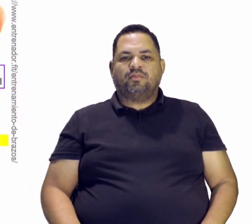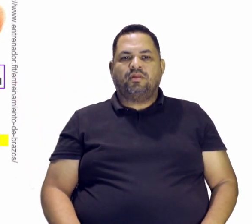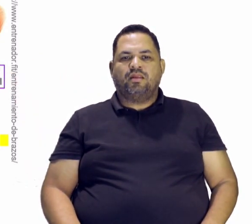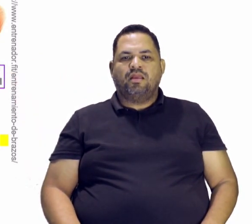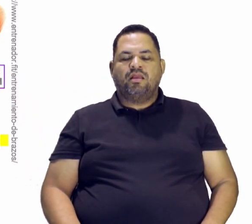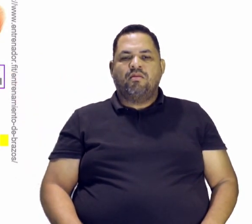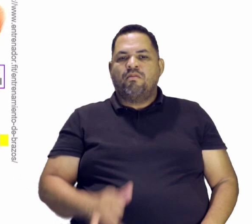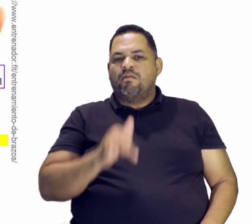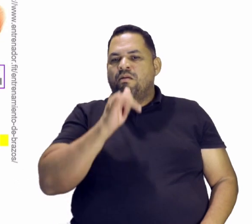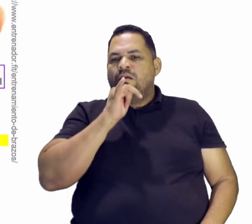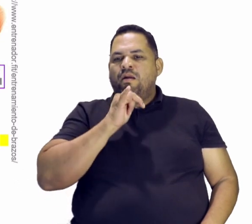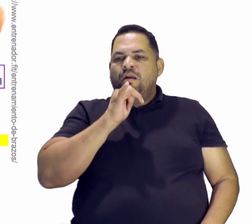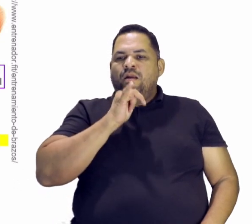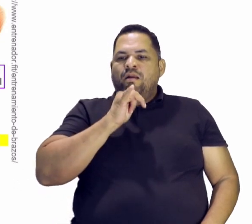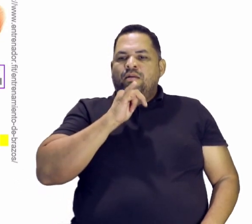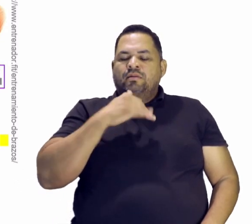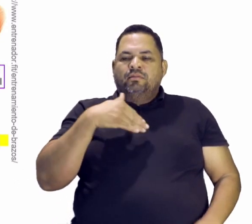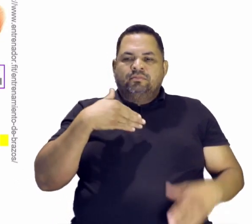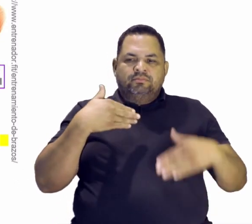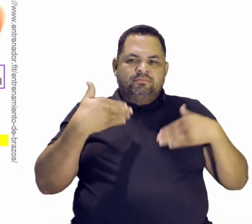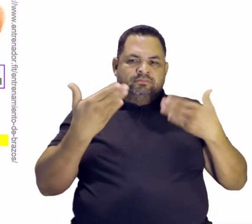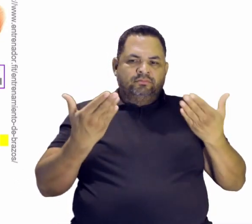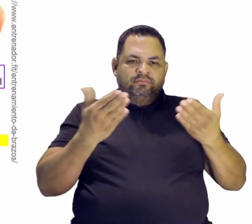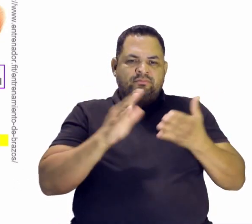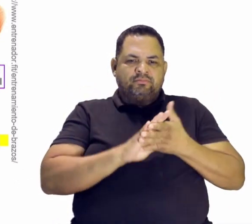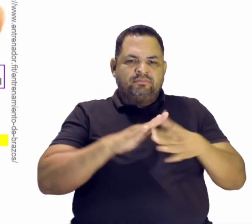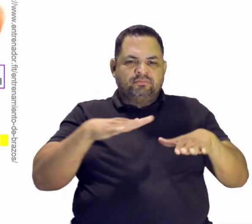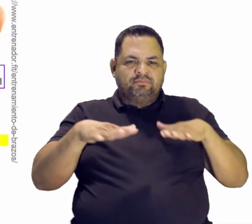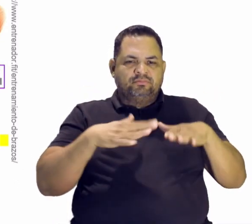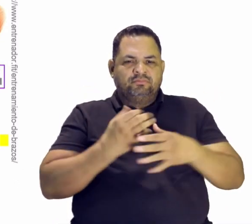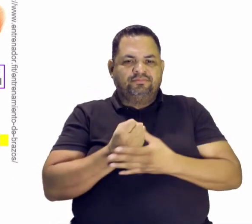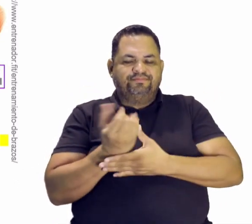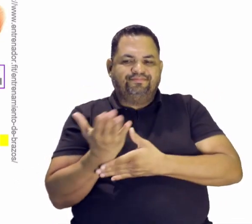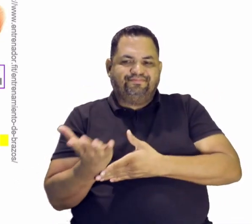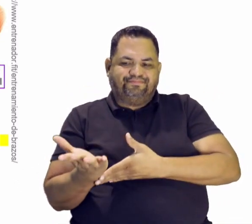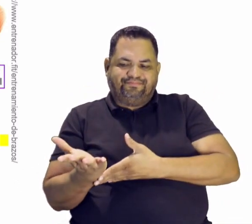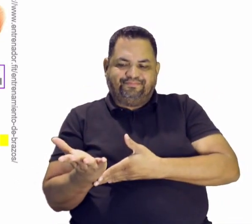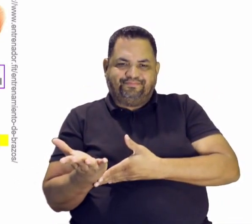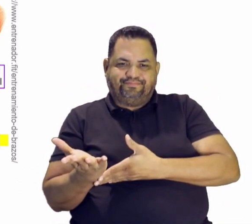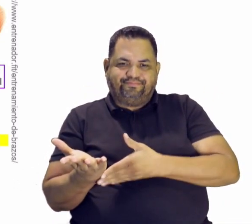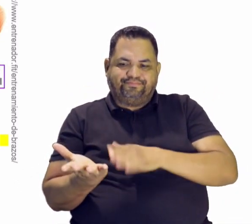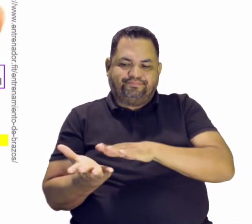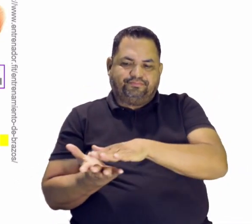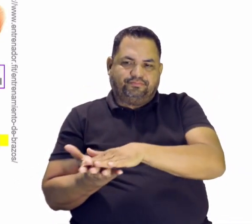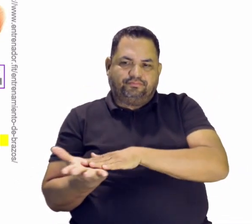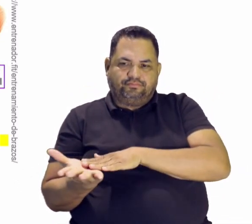por exemplo, quando eu faço esse movimento de deixar a minha mão voltada para cima, né?